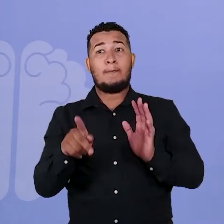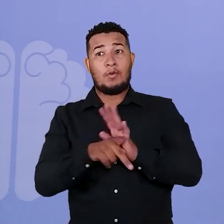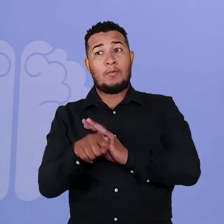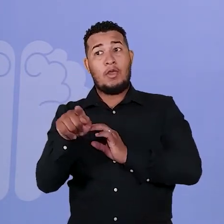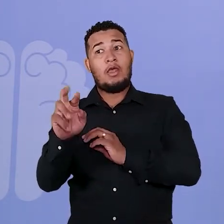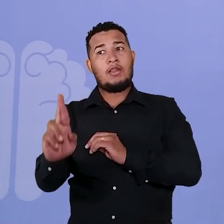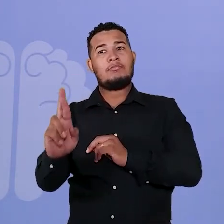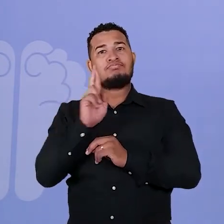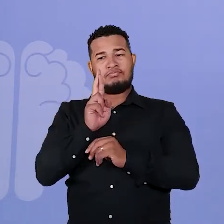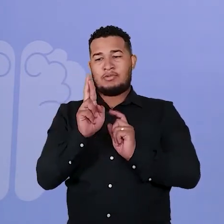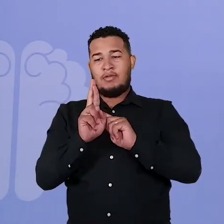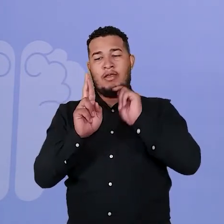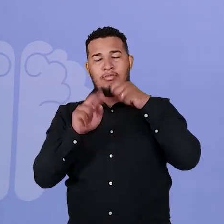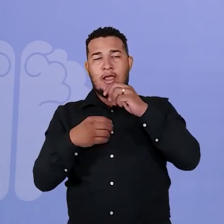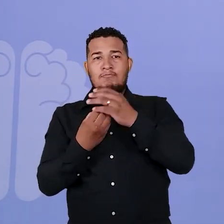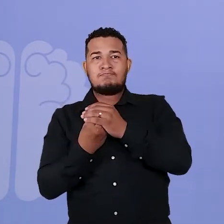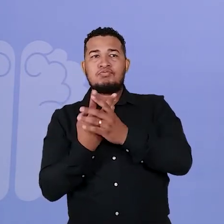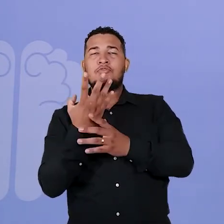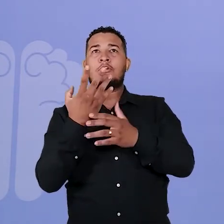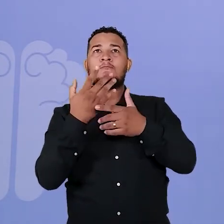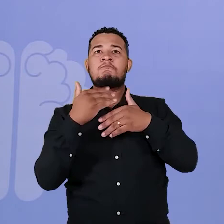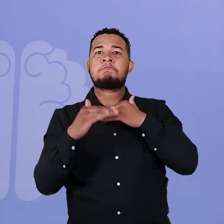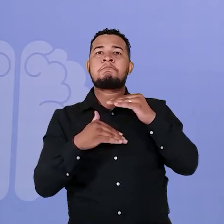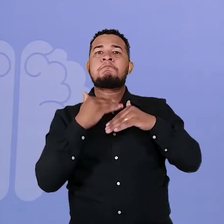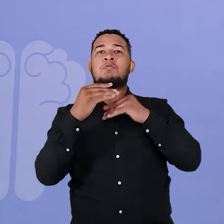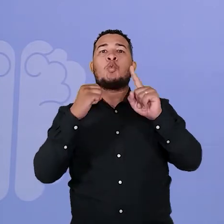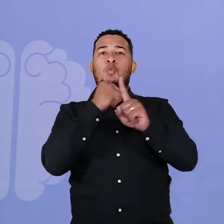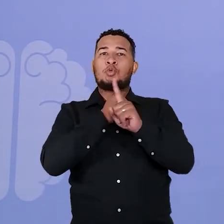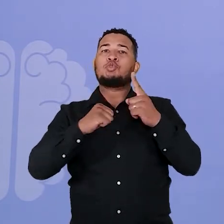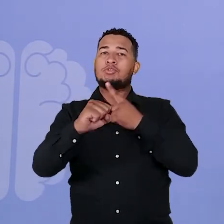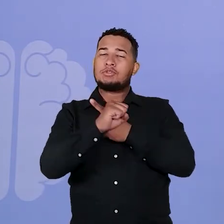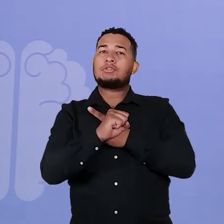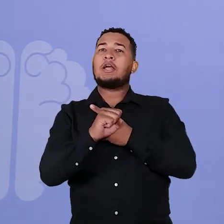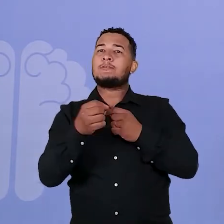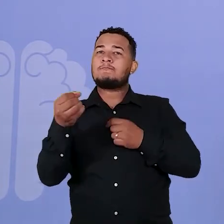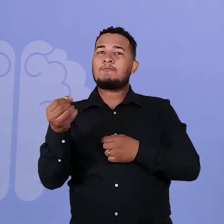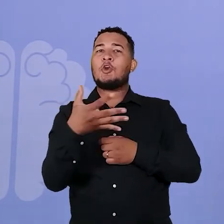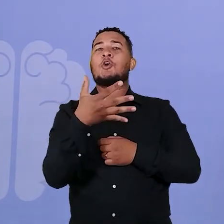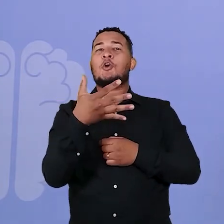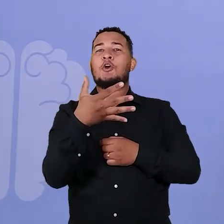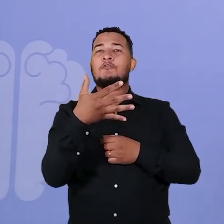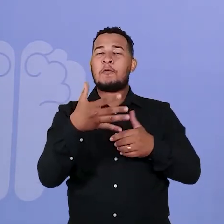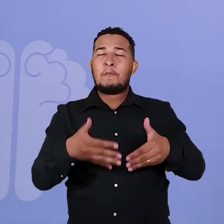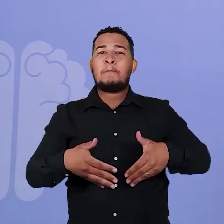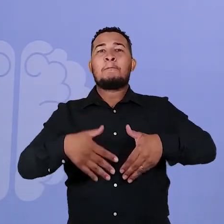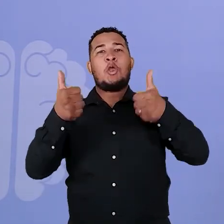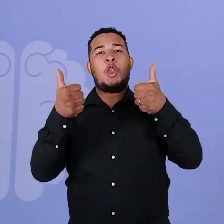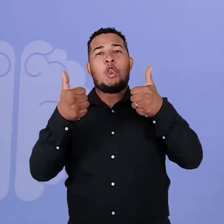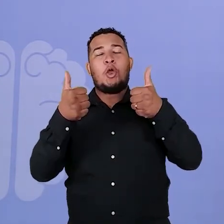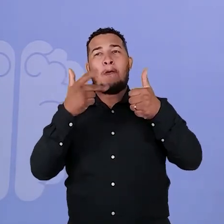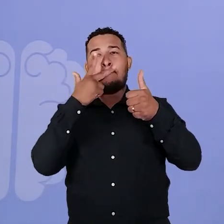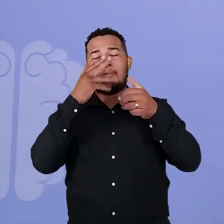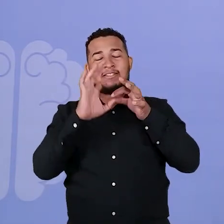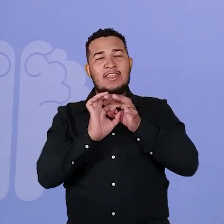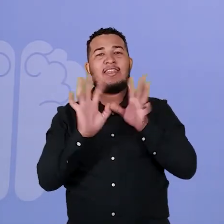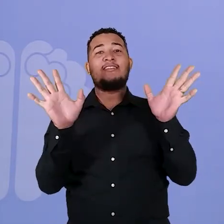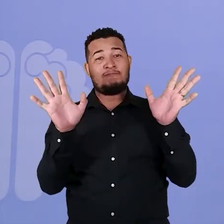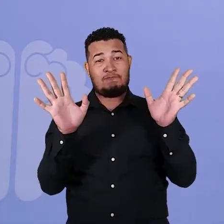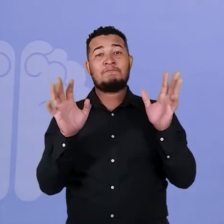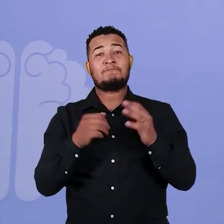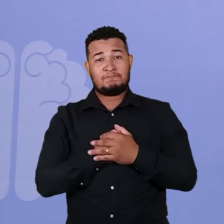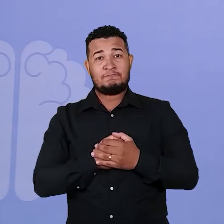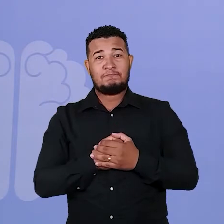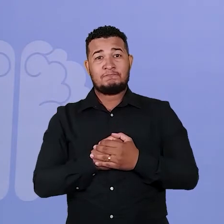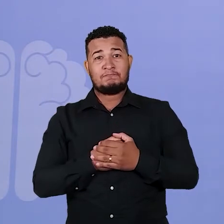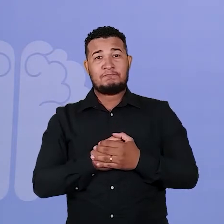que, através dela, possa nascer, então, uma sociedade nova, melhor, mais